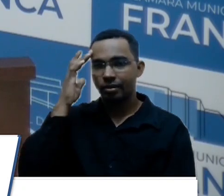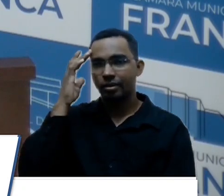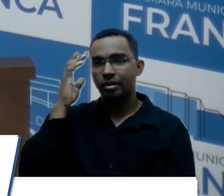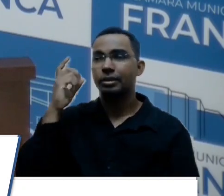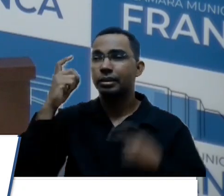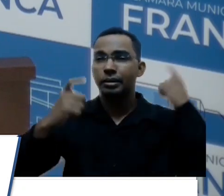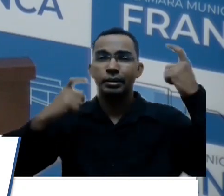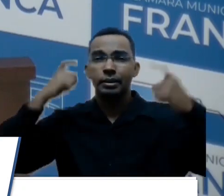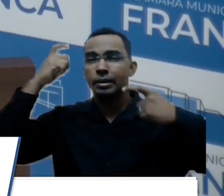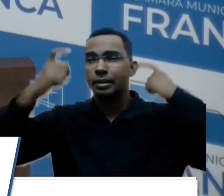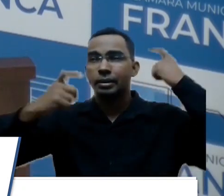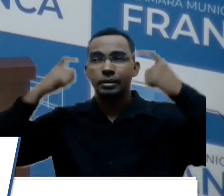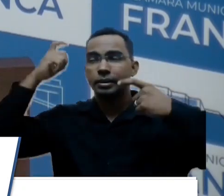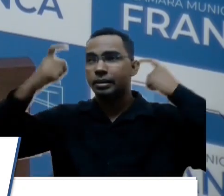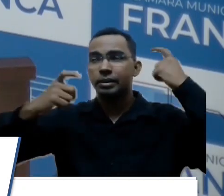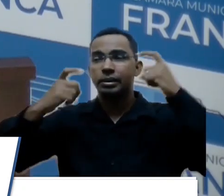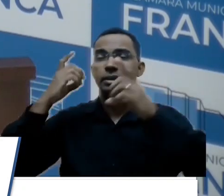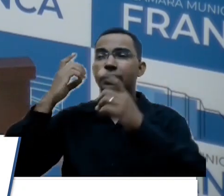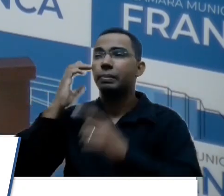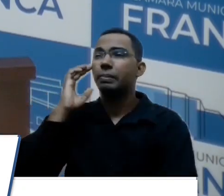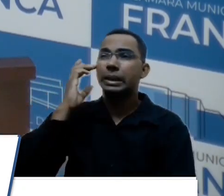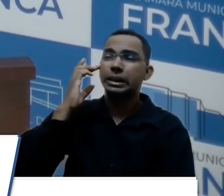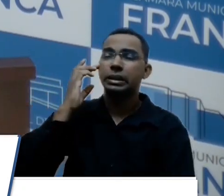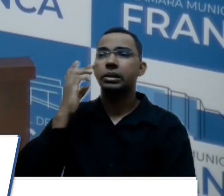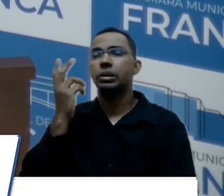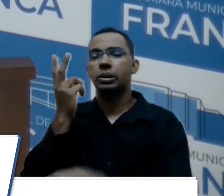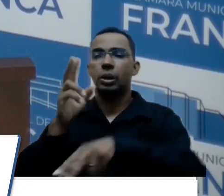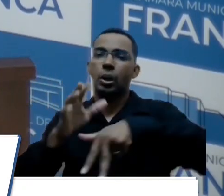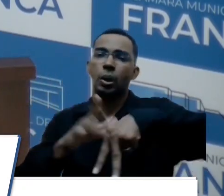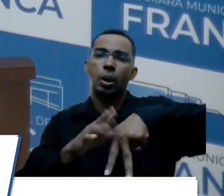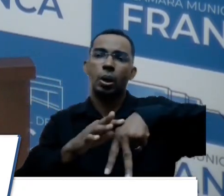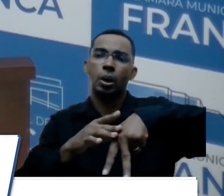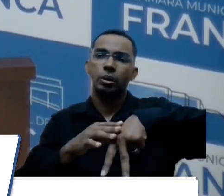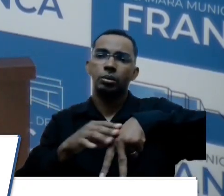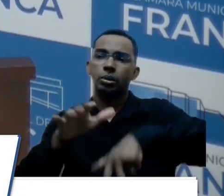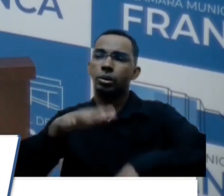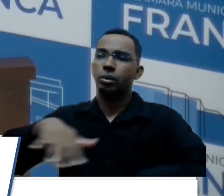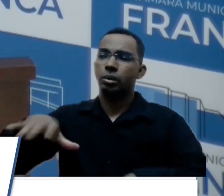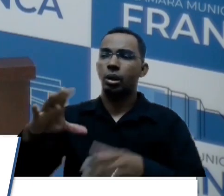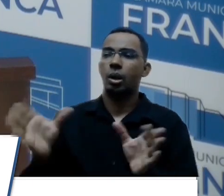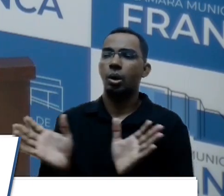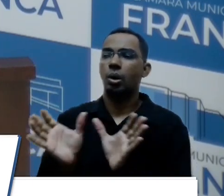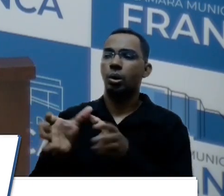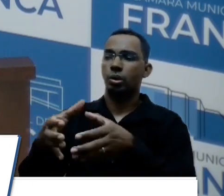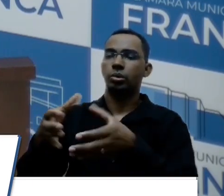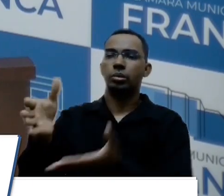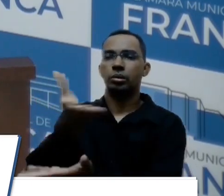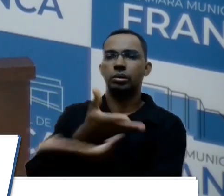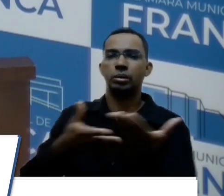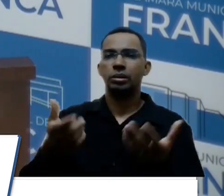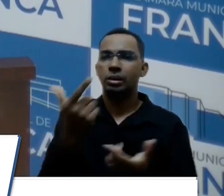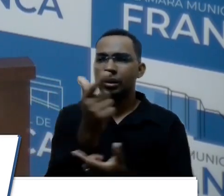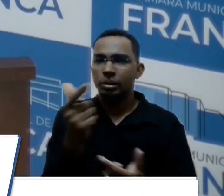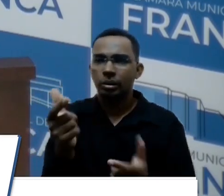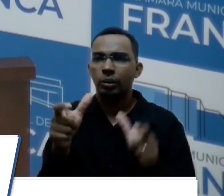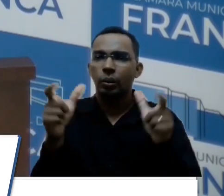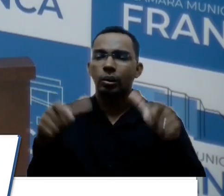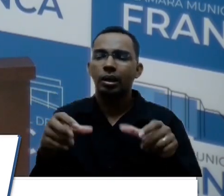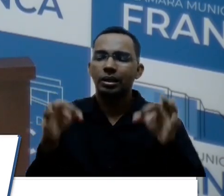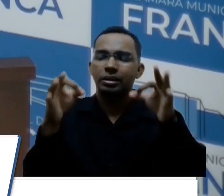apavoradas, achando que o paciente, por estar no espaço coletivo, que não tem um espaço